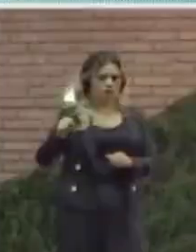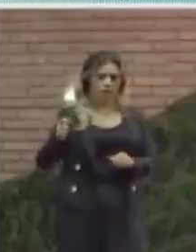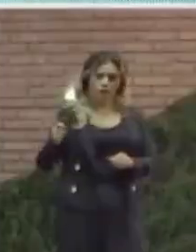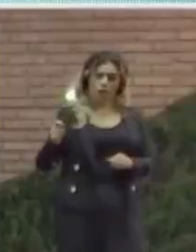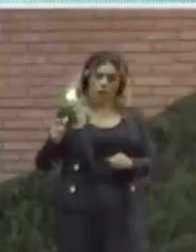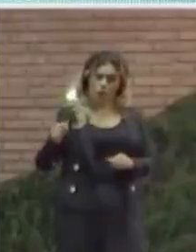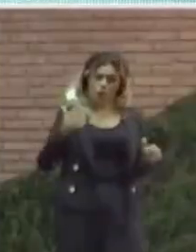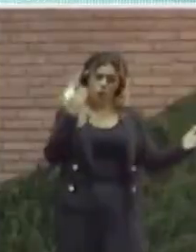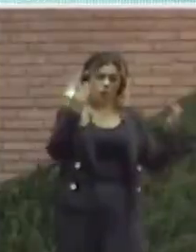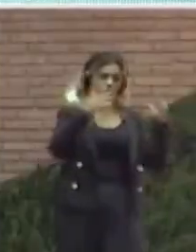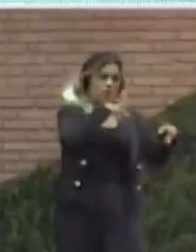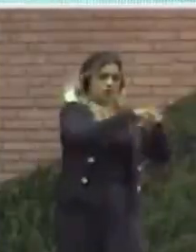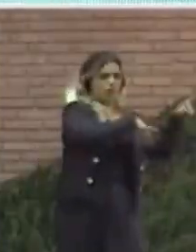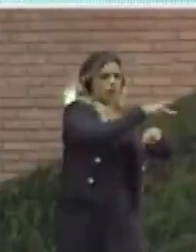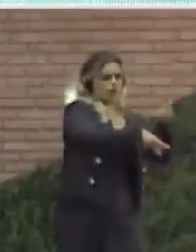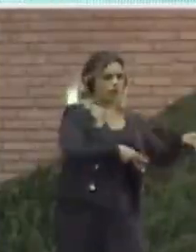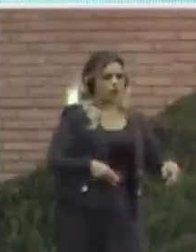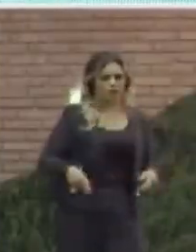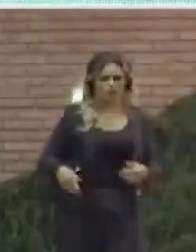esses números que estão na minha cabeça aqui.